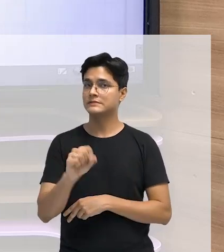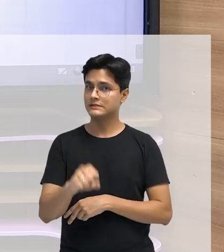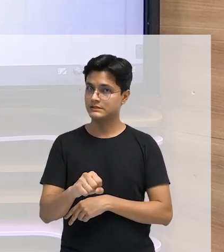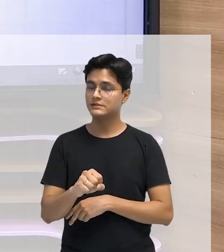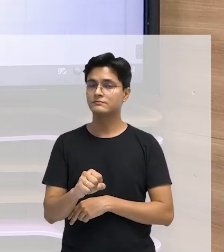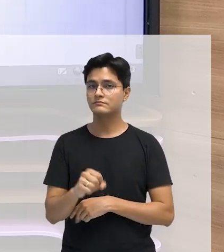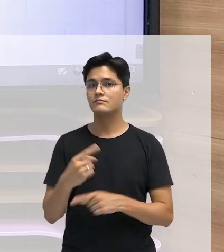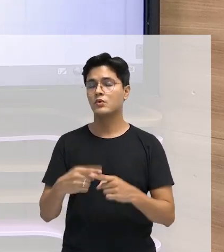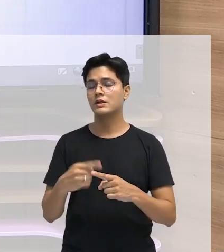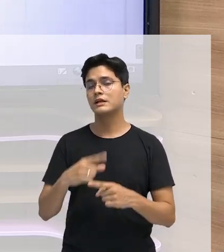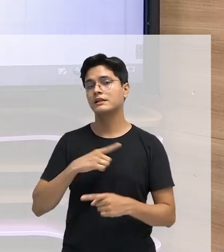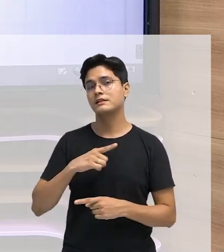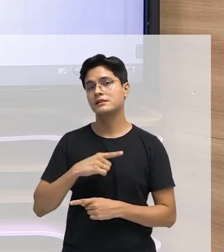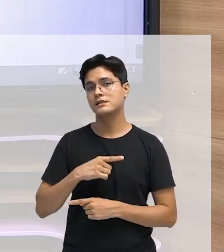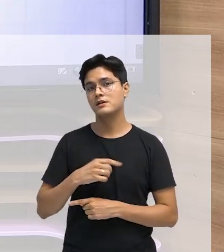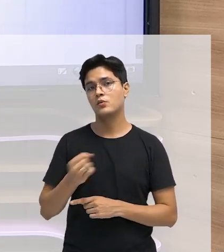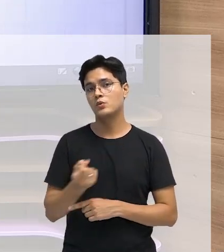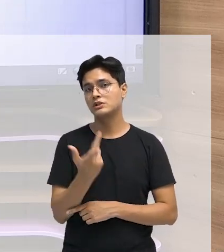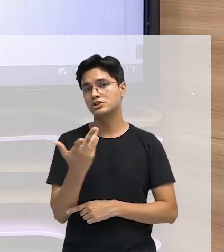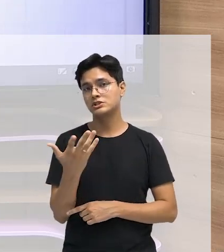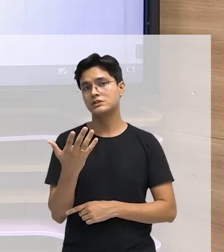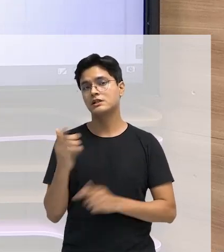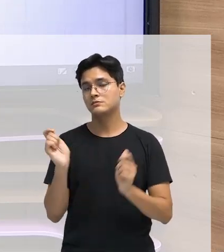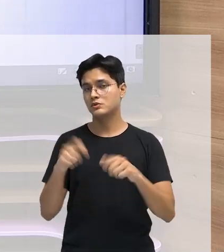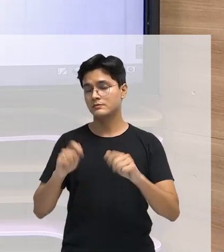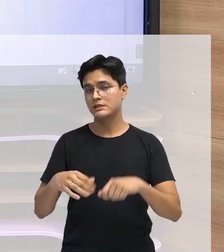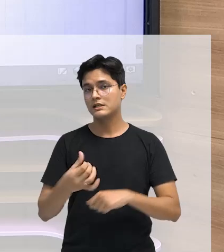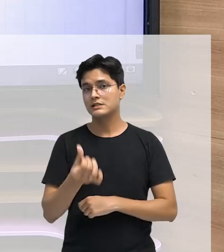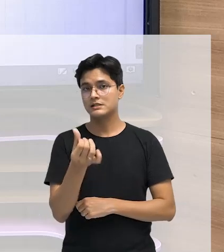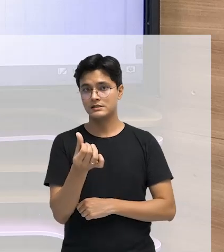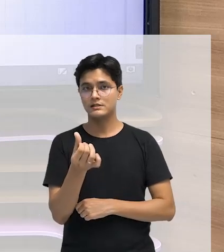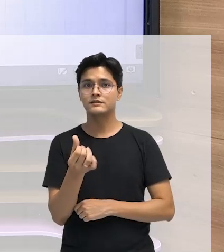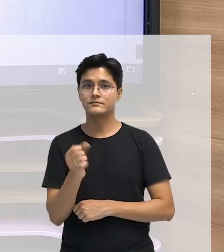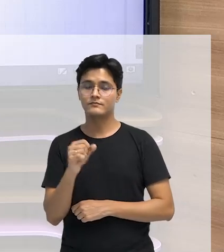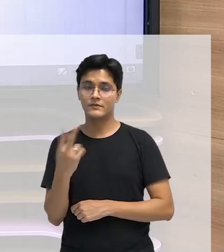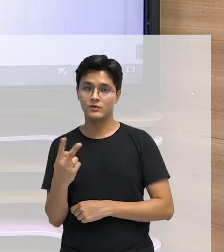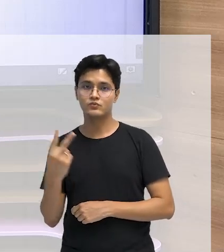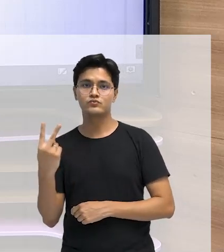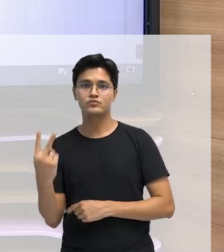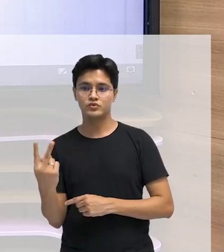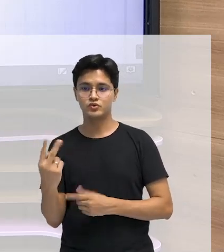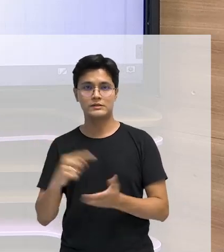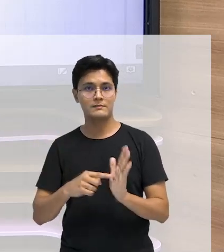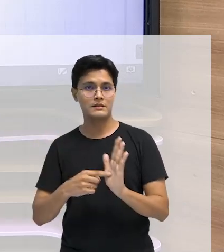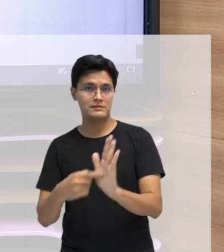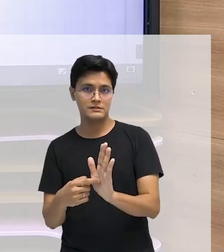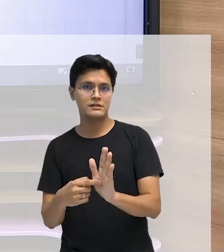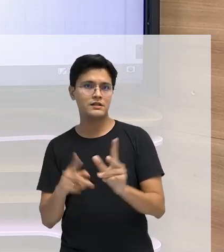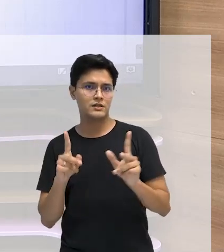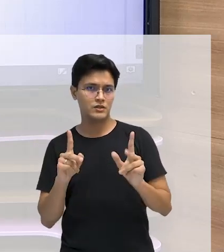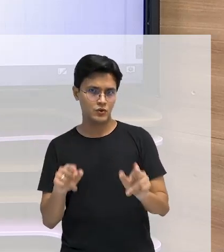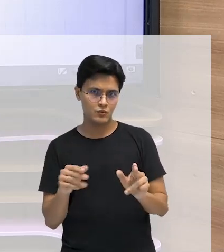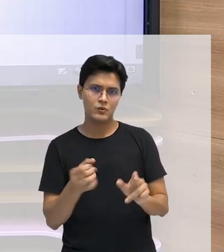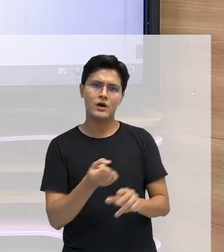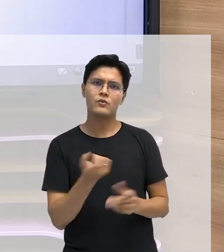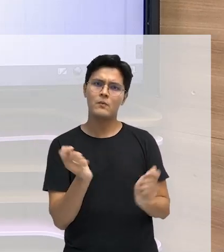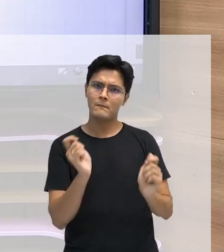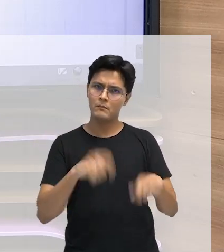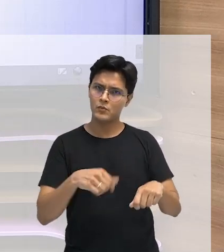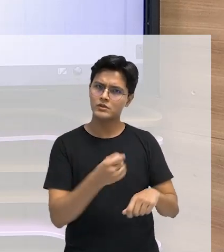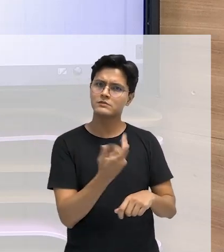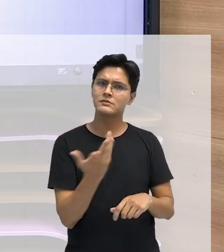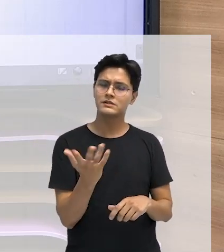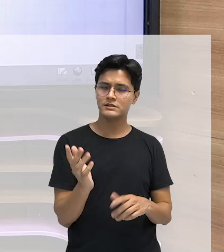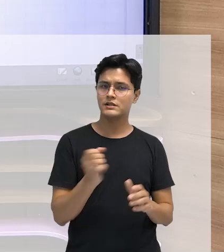6 possibilidades. Então, a mesma chance que eu tenho de tirar o número 2 é a mesma chance que eu tenho de tirar o número 5,